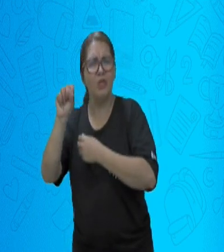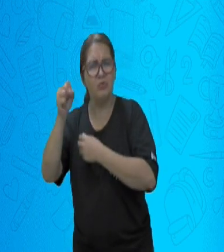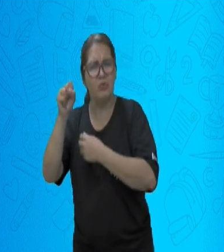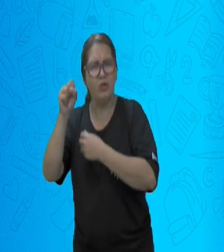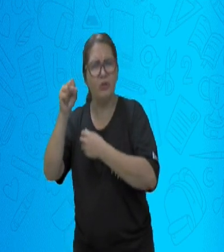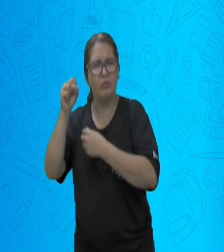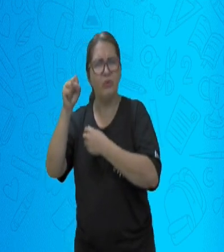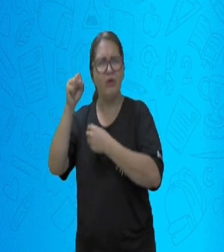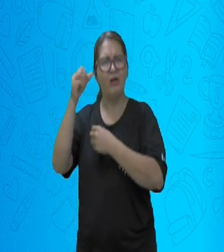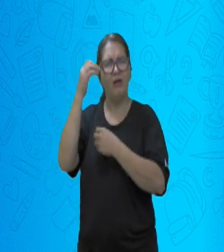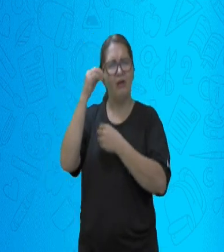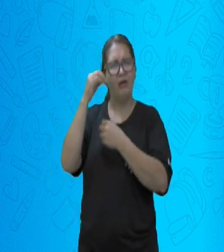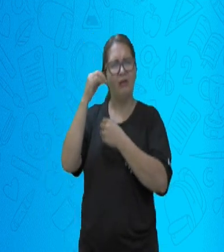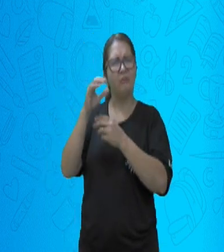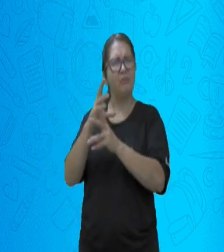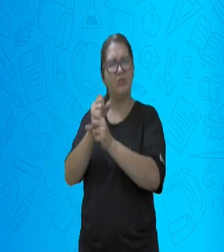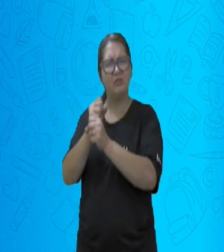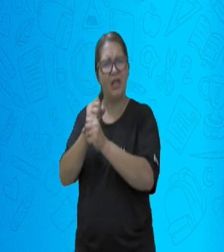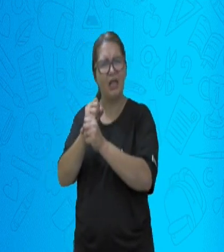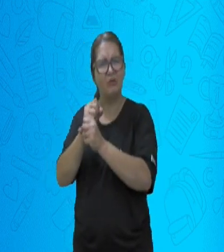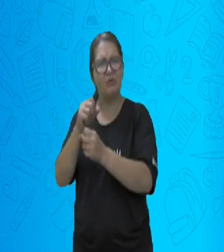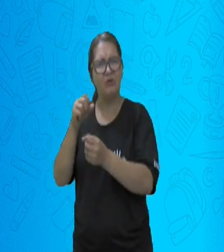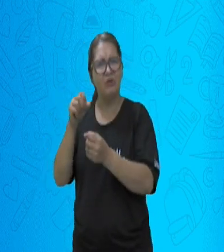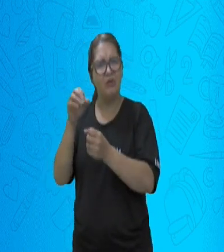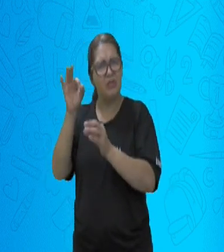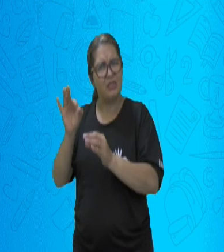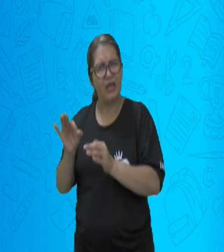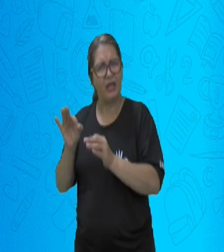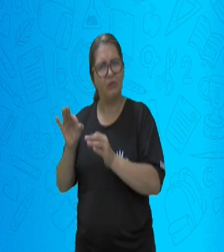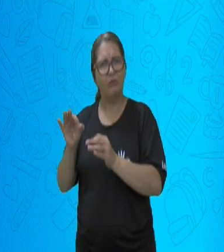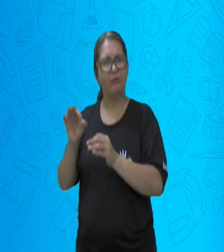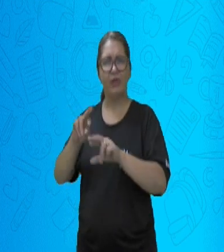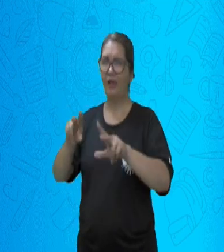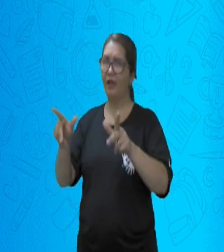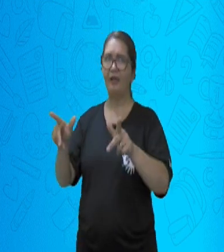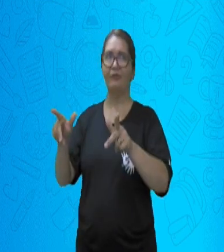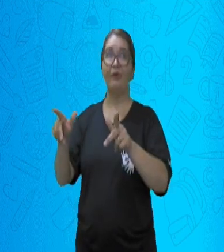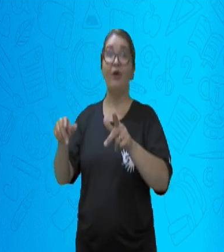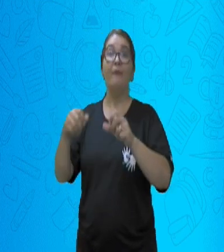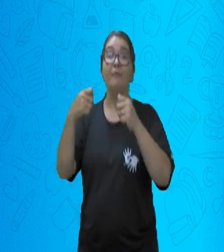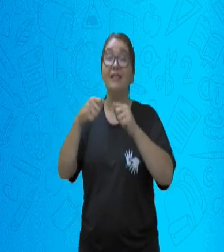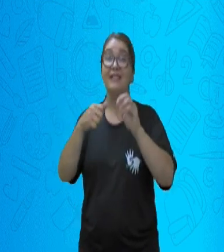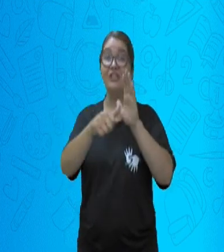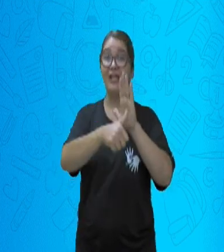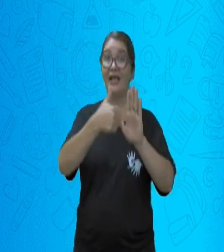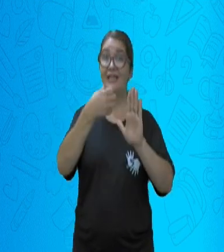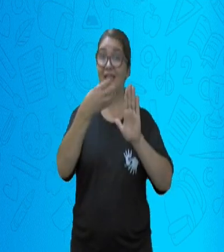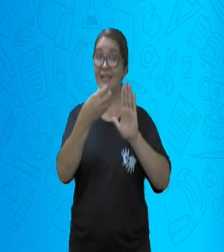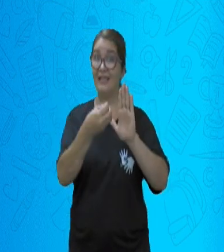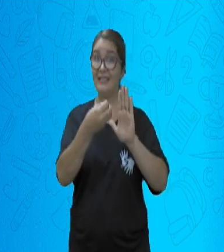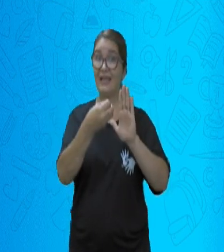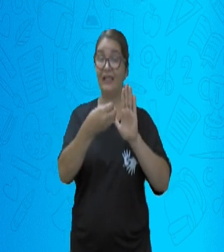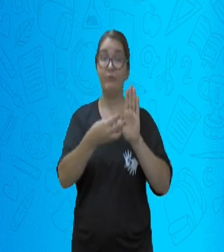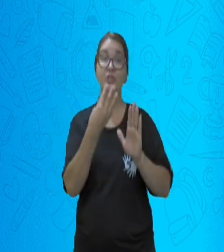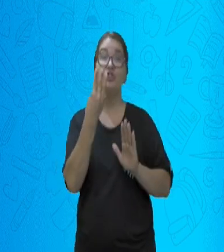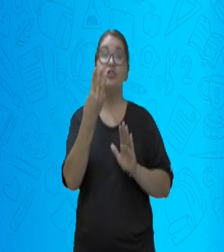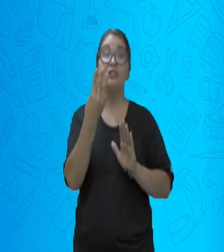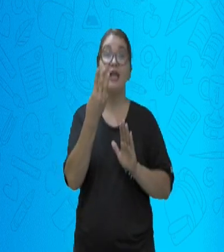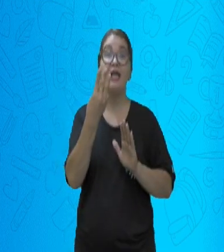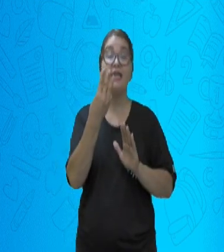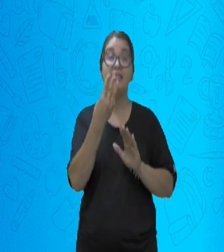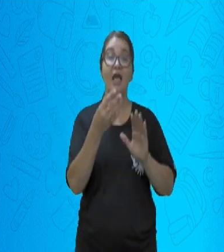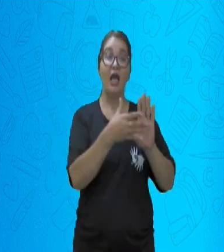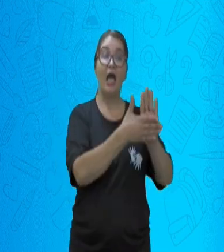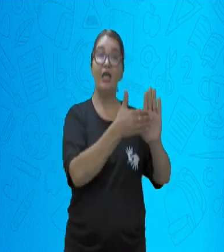Então eu preciso recorrer às dezenas. Eu tenho aqui três dezenas. Então eu vou pegar uma dezena